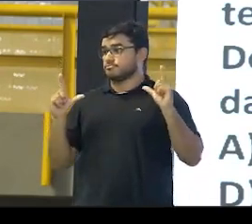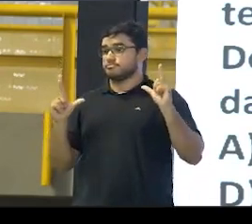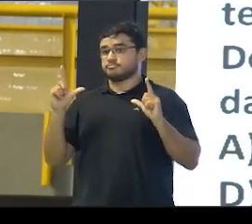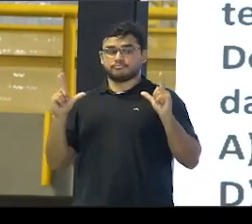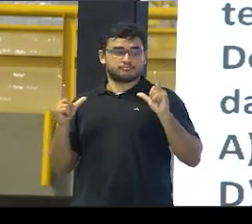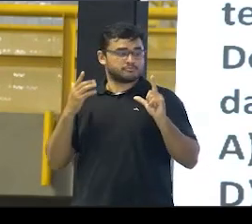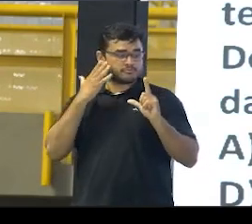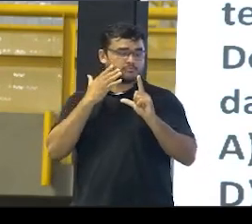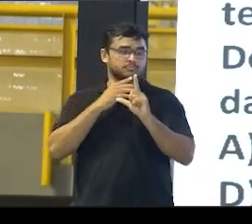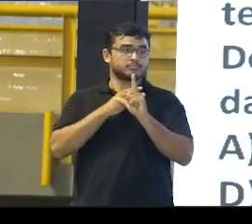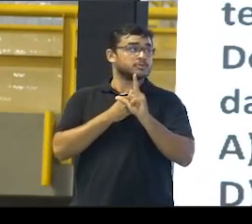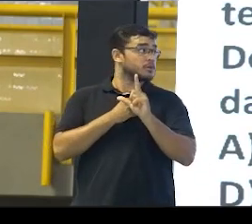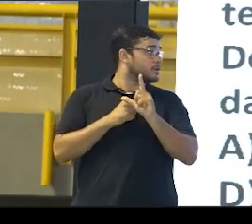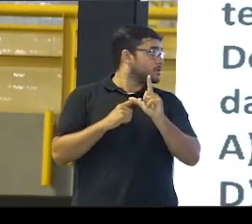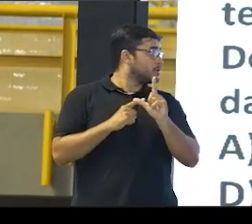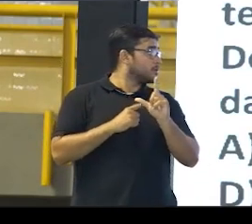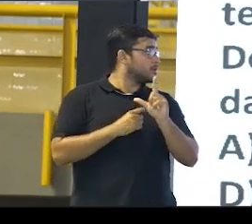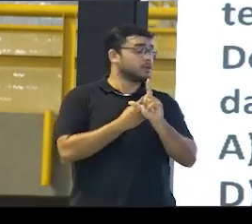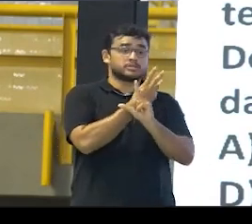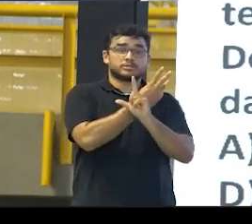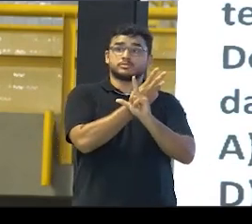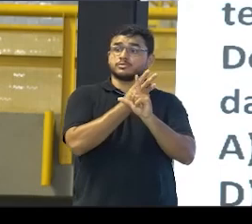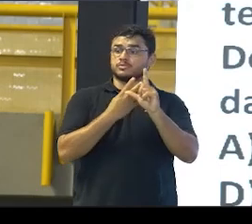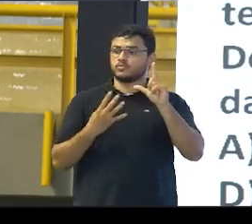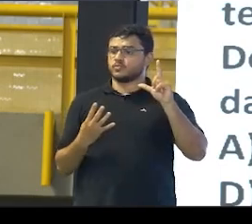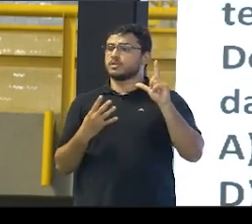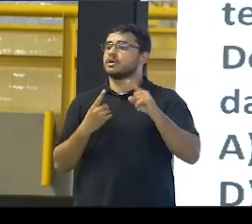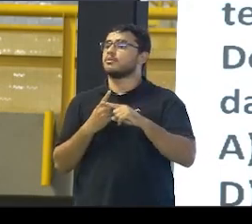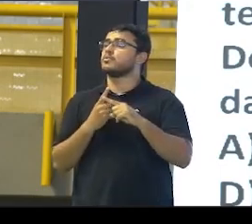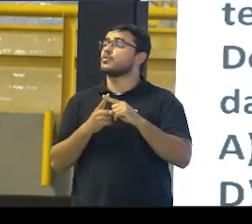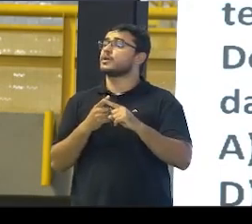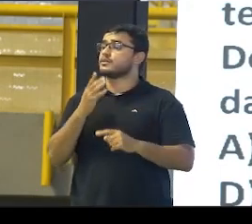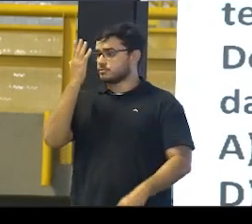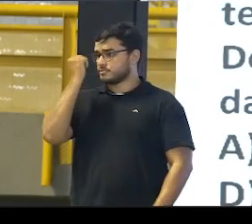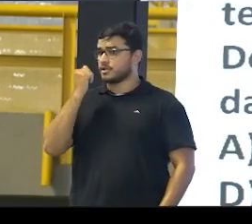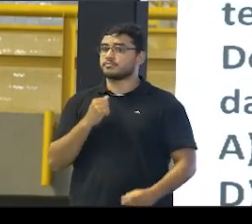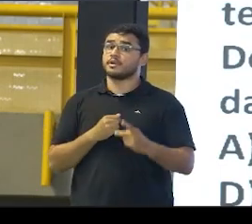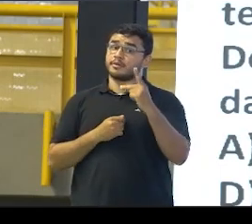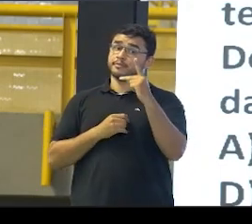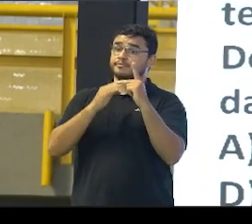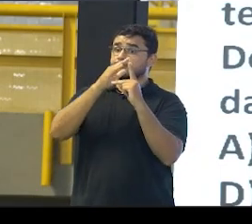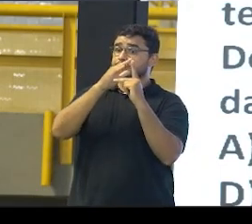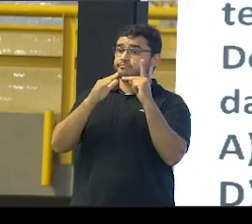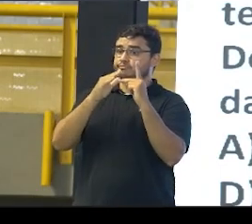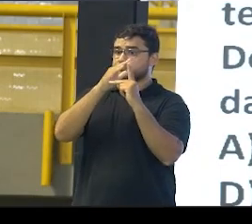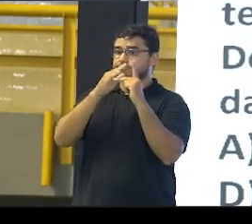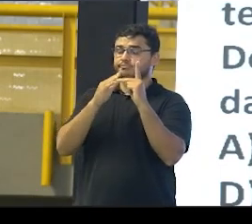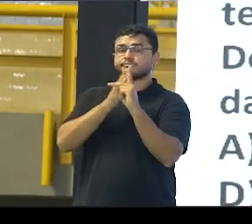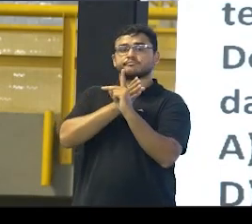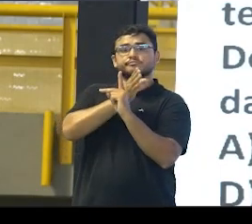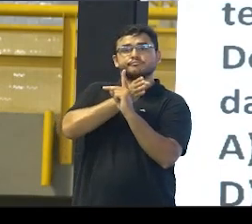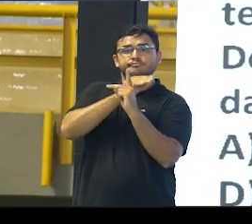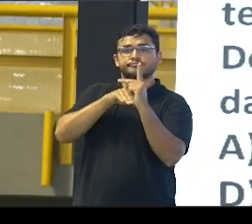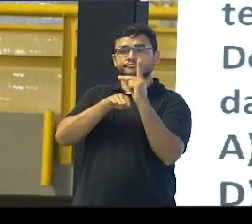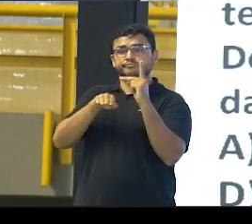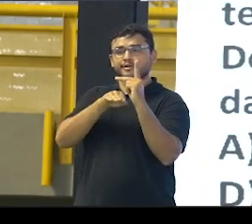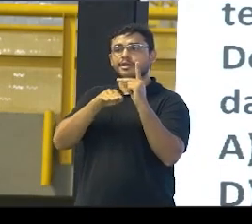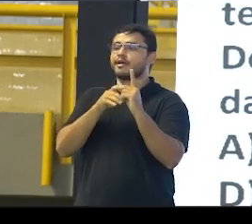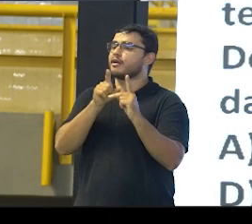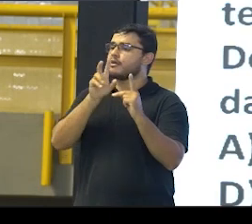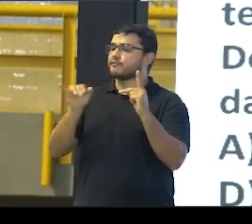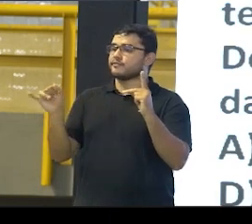formato antigo, que foi escolhido 3x4, não foi à toa. A TV mais antiga